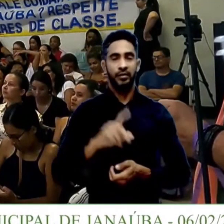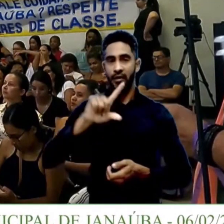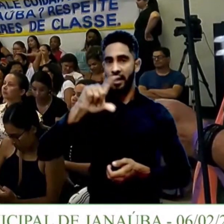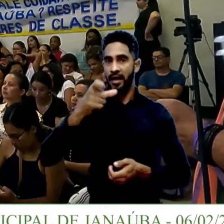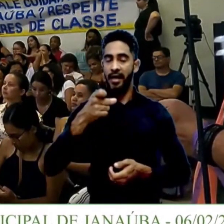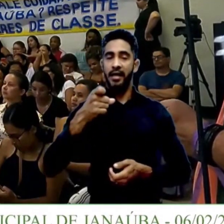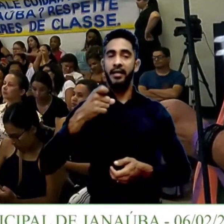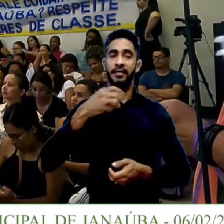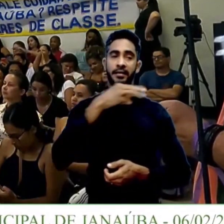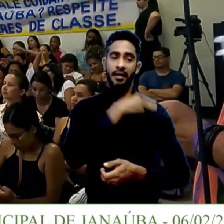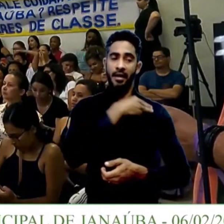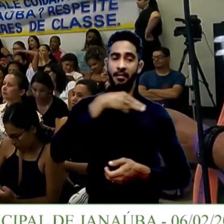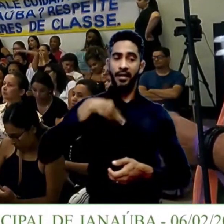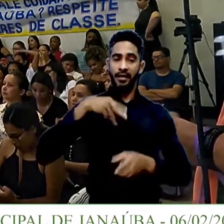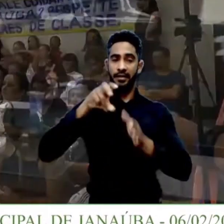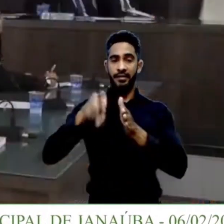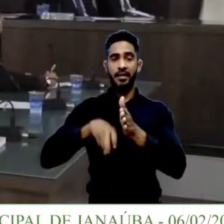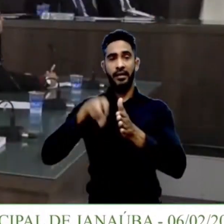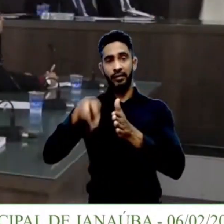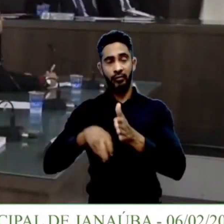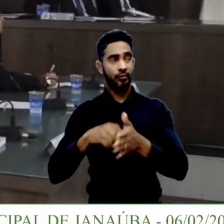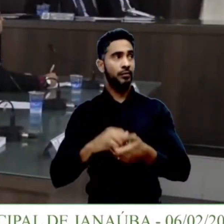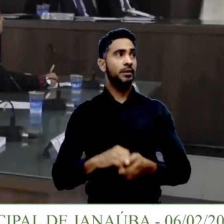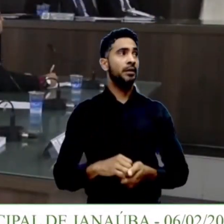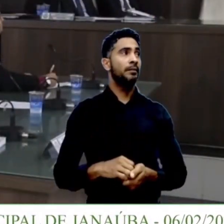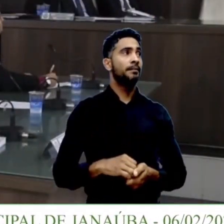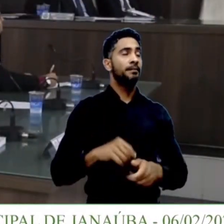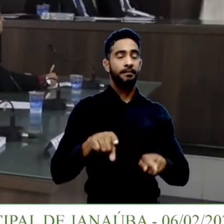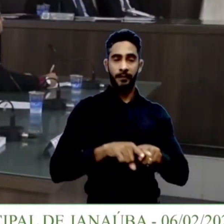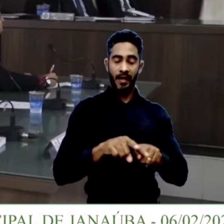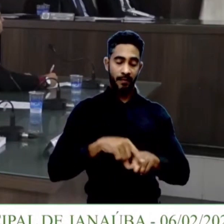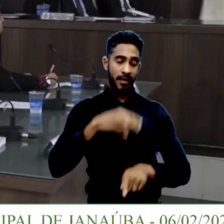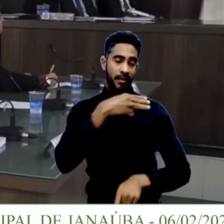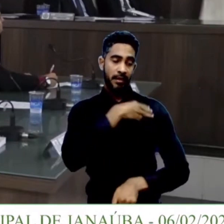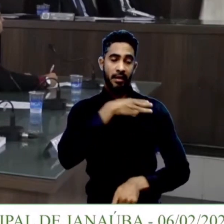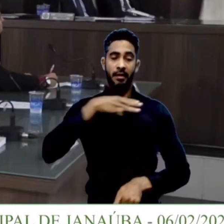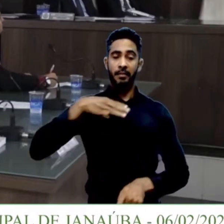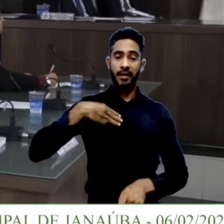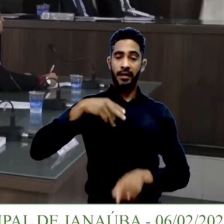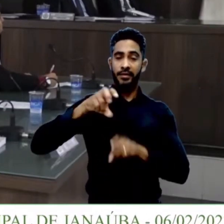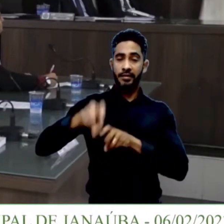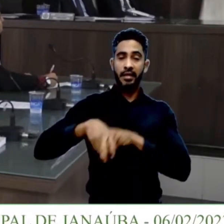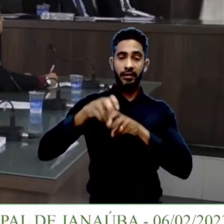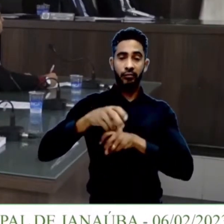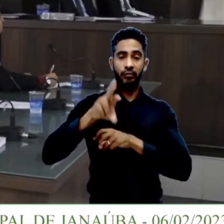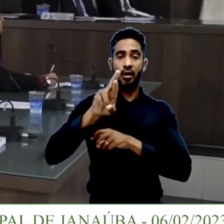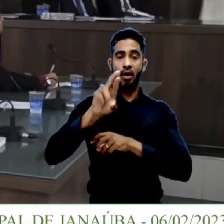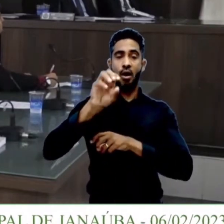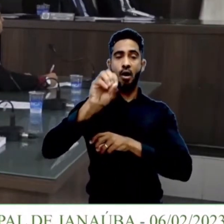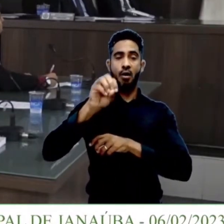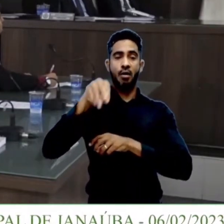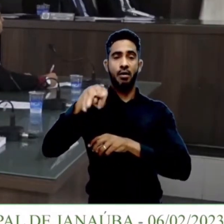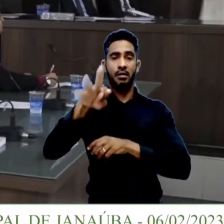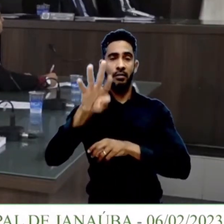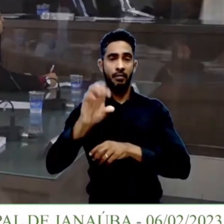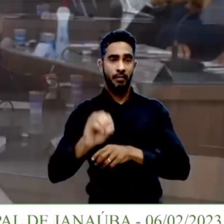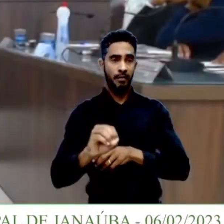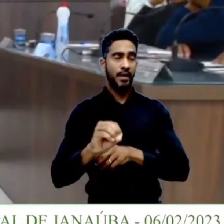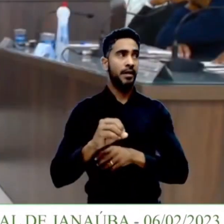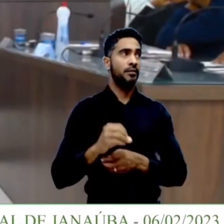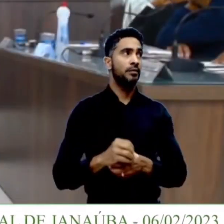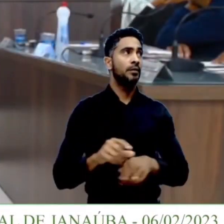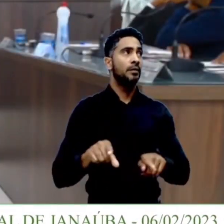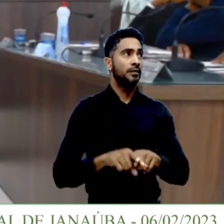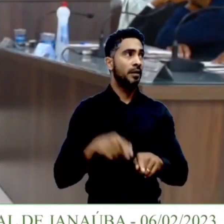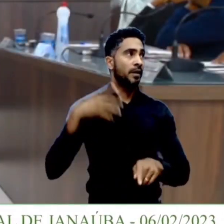da Agricultura, né, o nosso Paulinelli, e aqui outro ministro da Agricultura, o nosso Roberto Rodrigues. Tejon, um grande